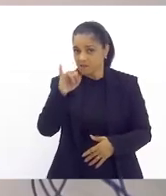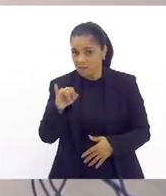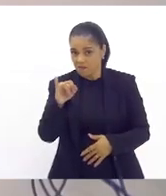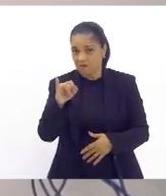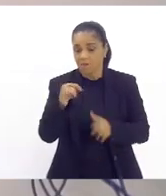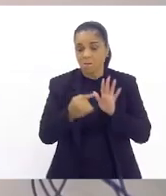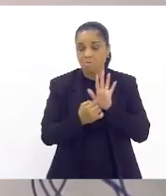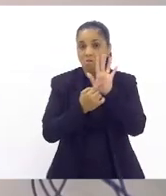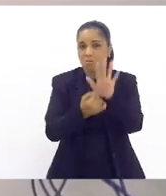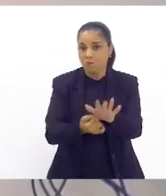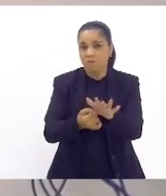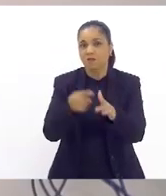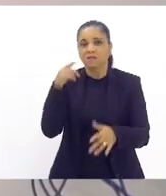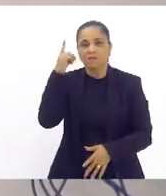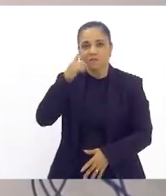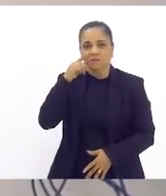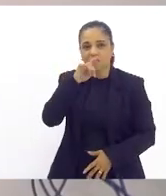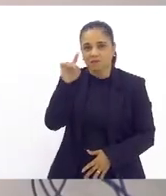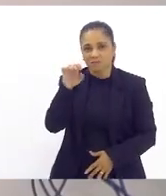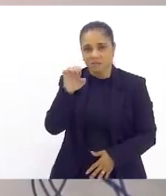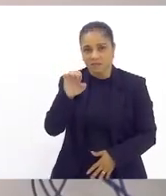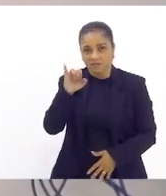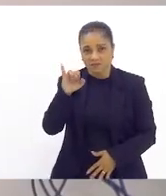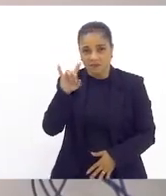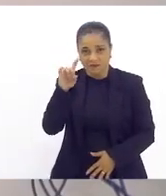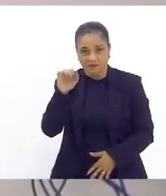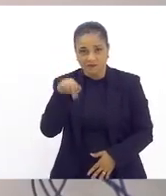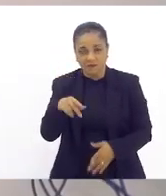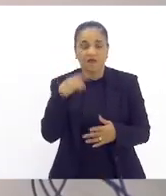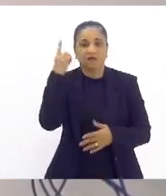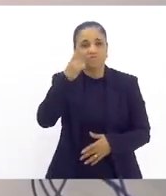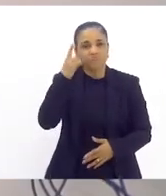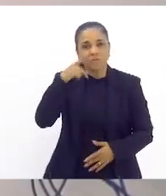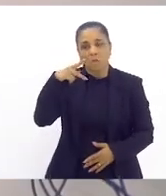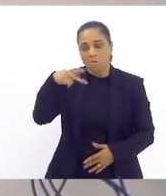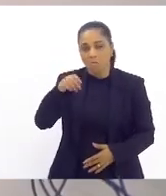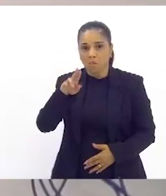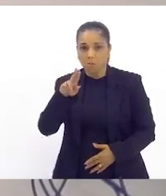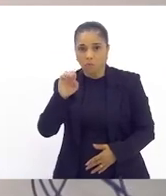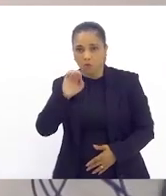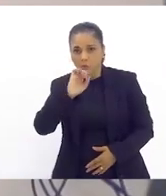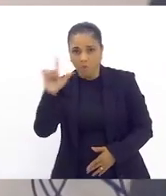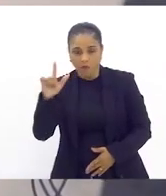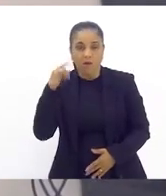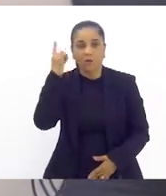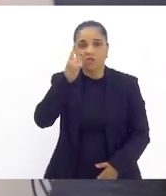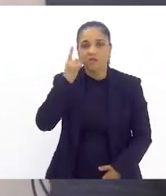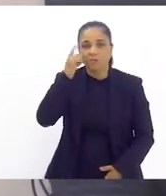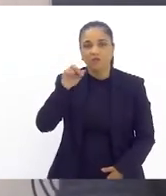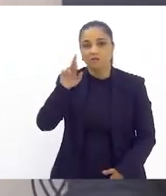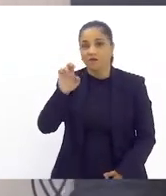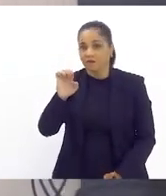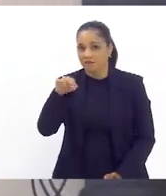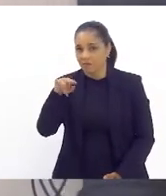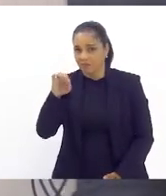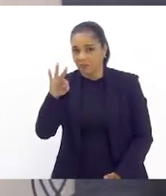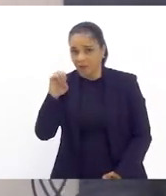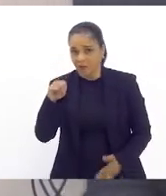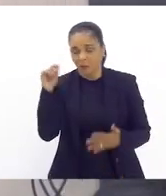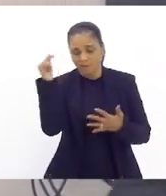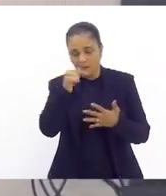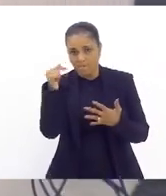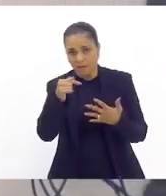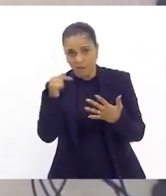pela deputada diante dos dados levantados pelo deputado paulbel e pelo Deputado eh Renato A